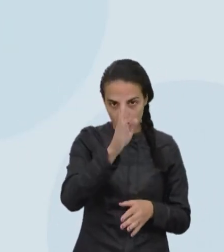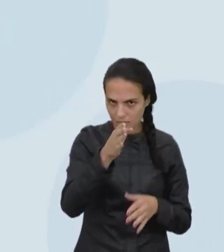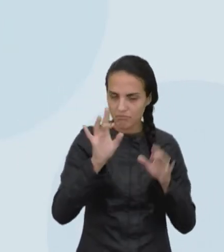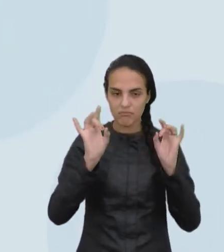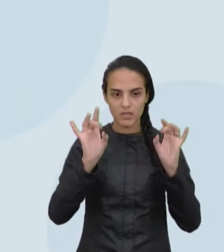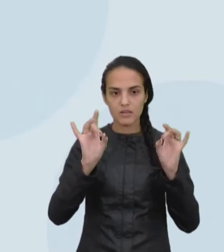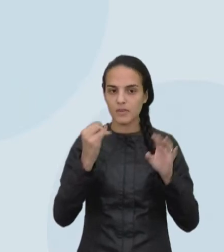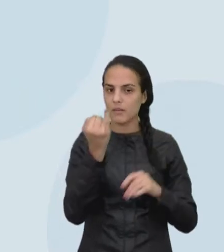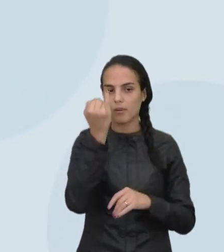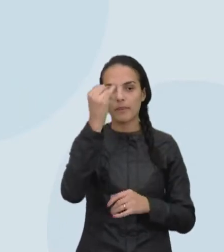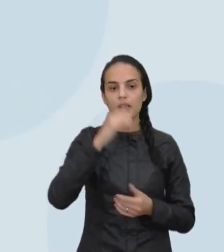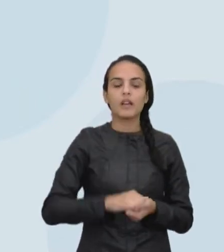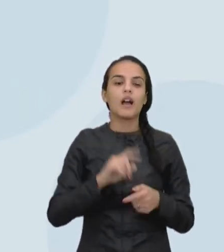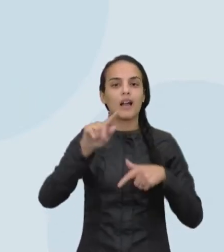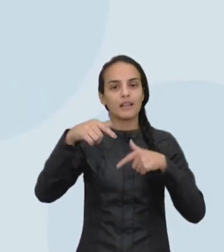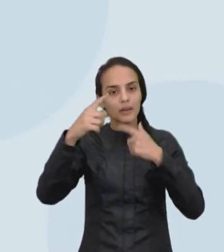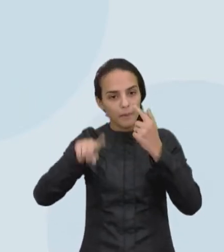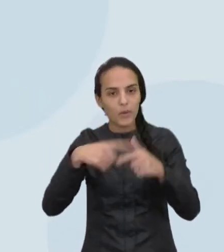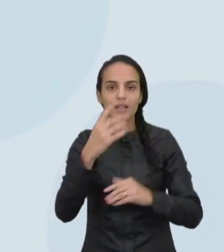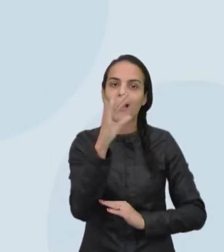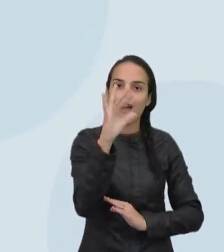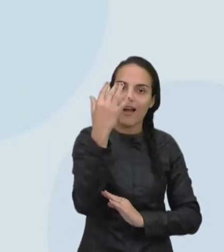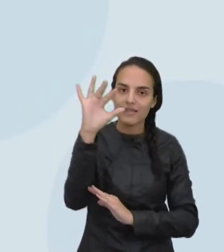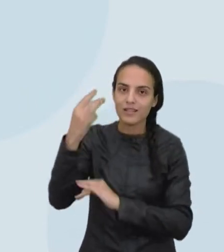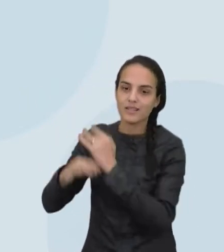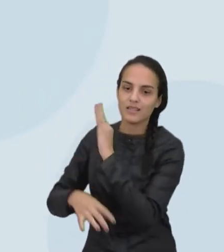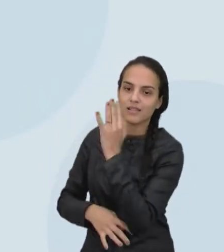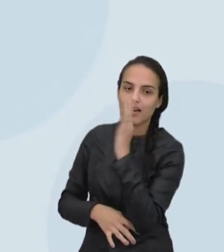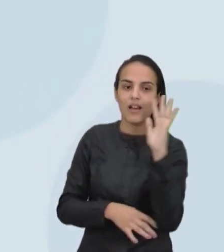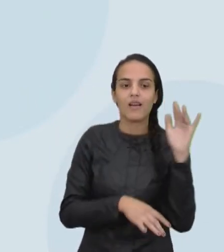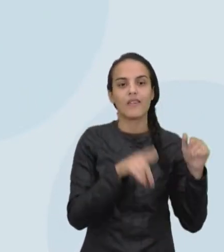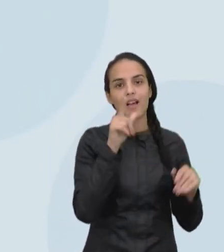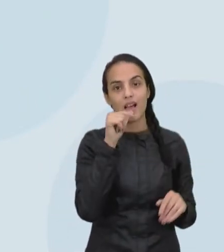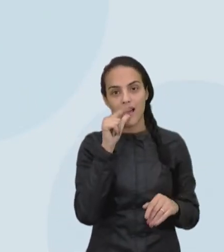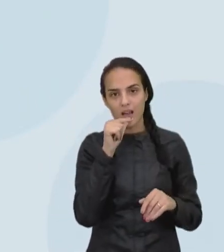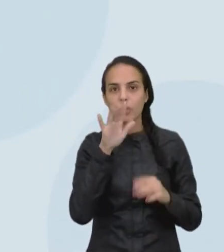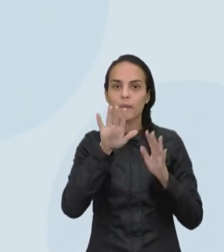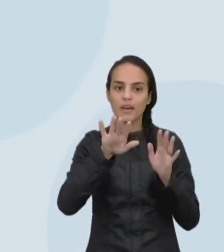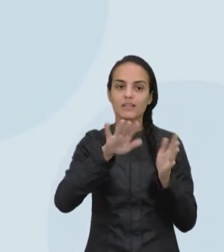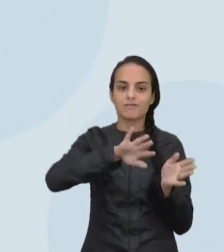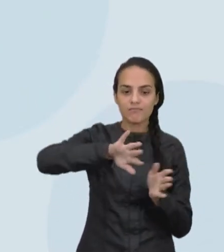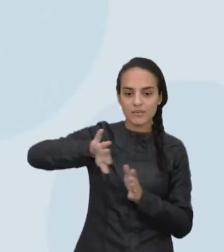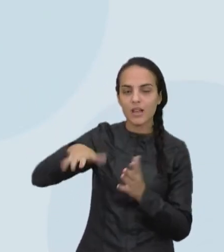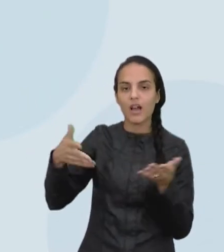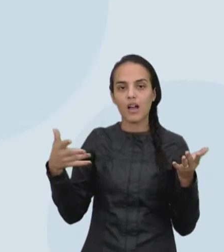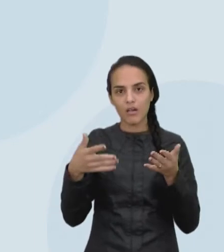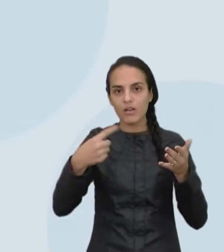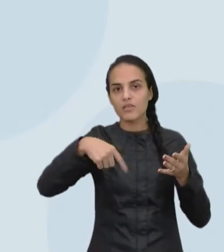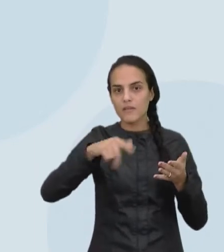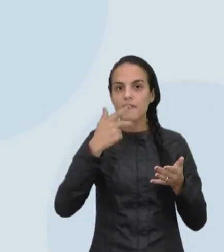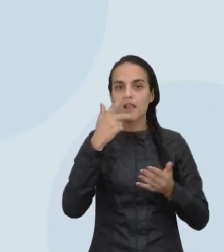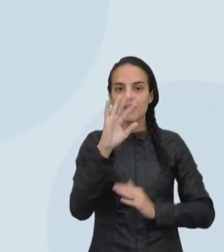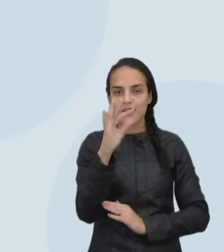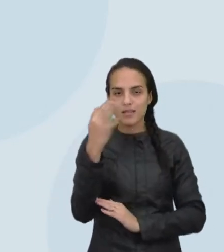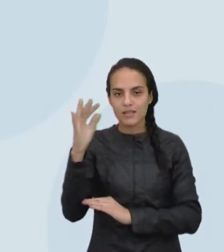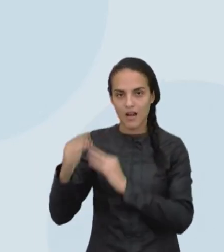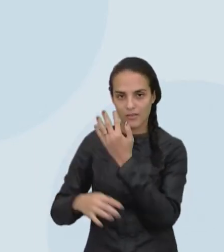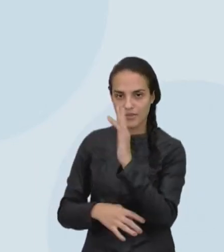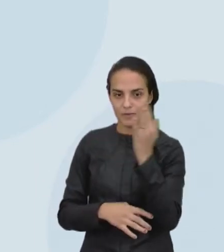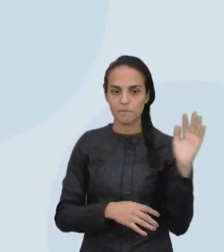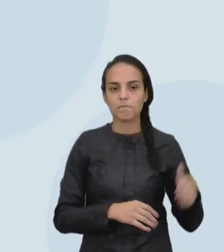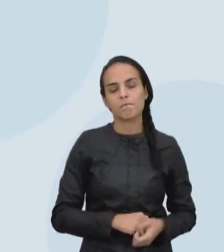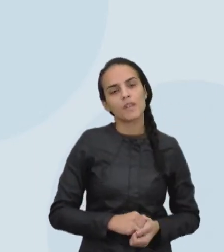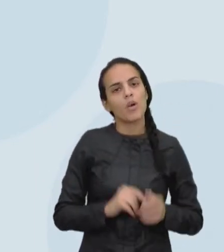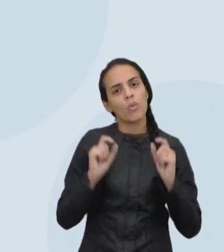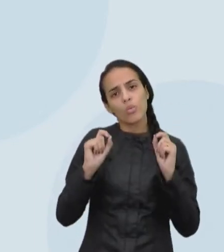E os vegetais, principalmente as algas, mas agora a gente vai falar dos vegetais, que a gente tem mais acesso do que as algas, né? O que